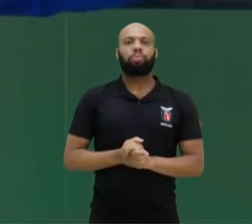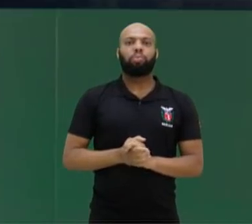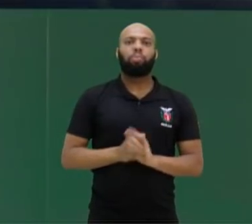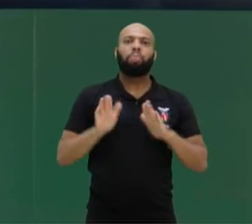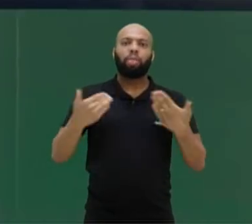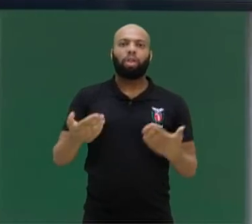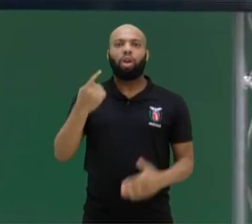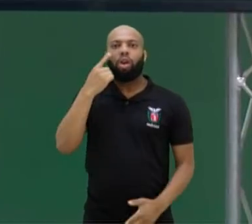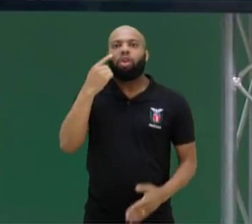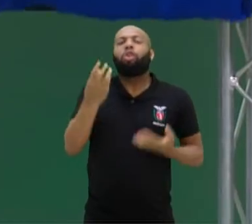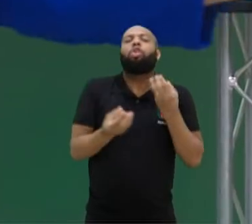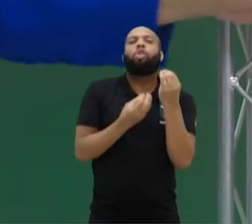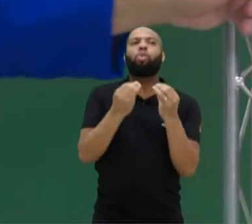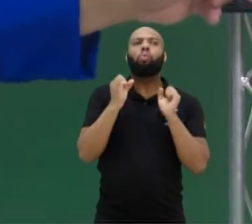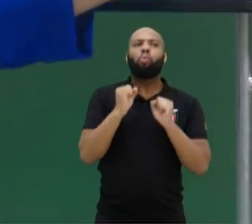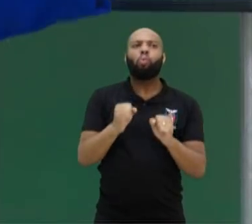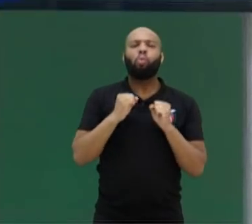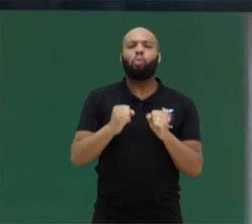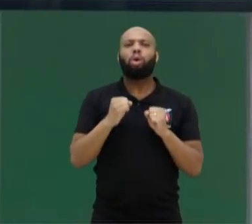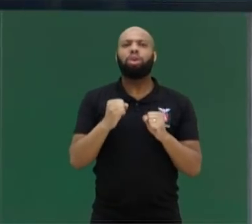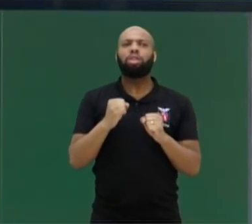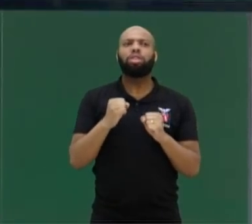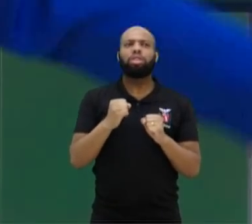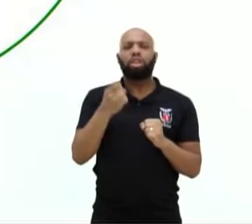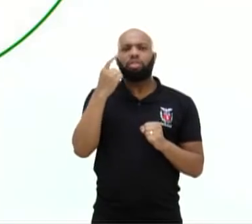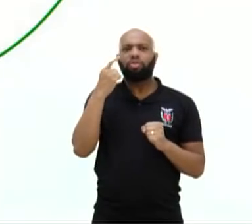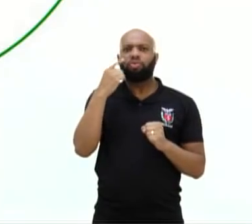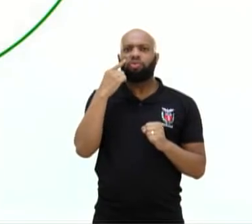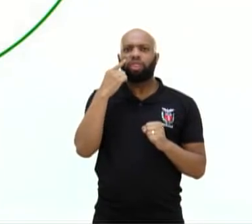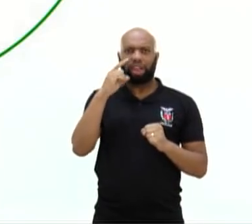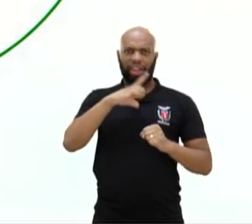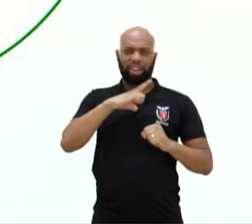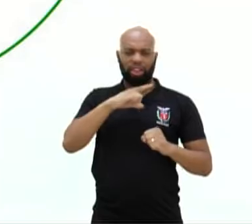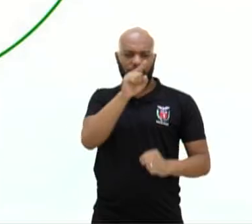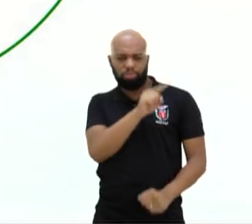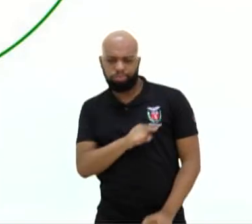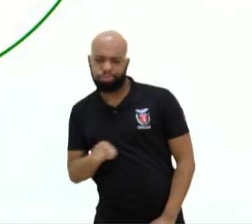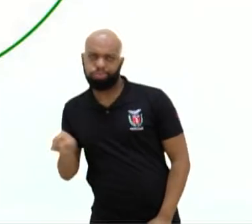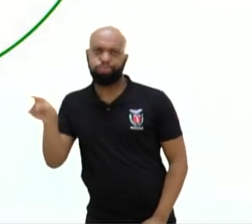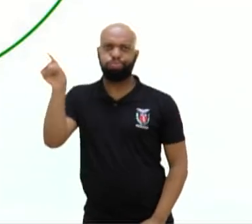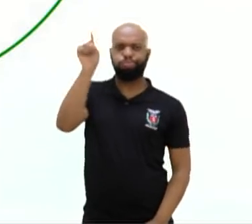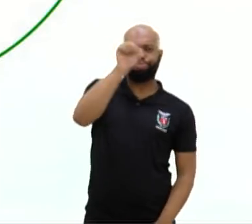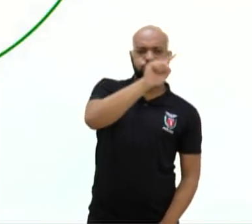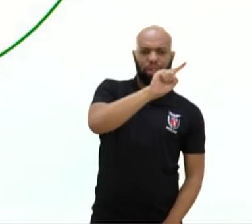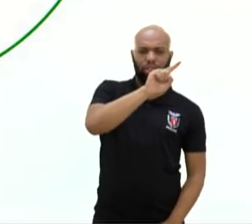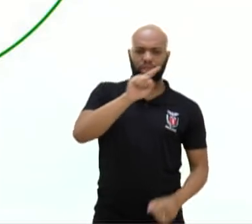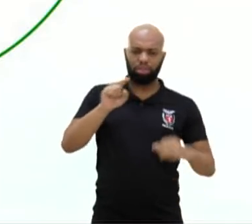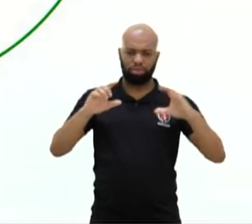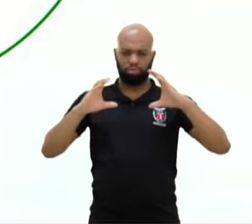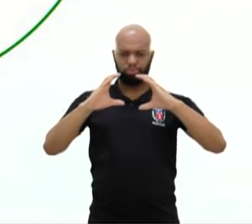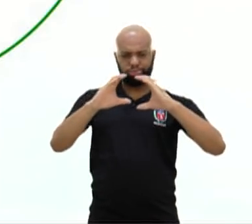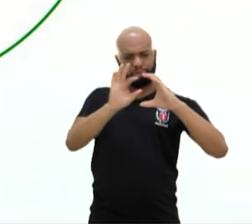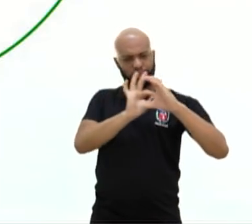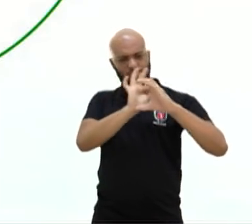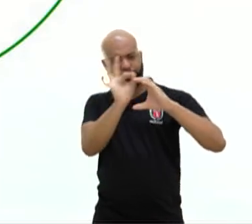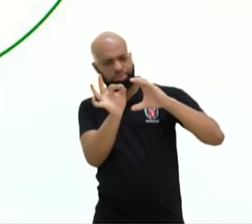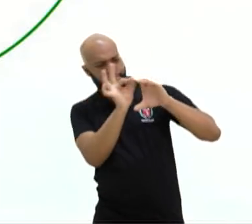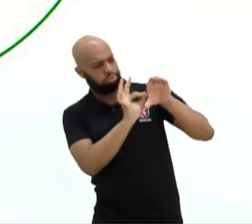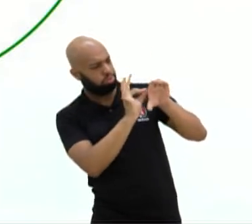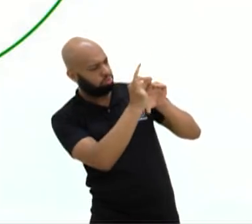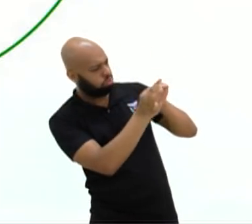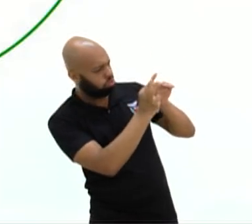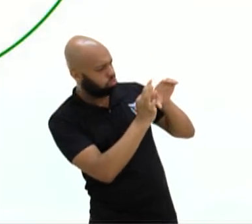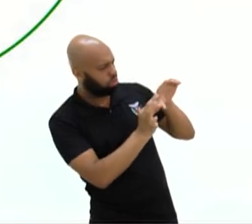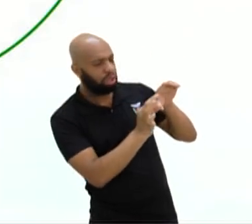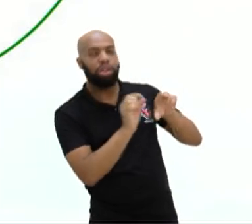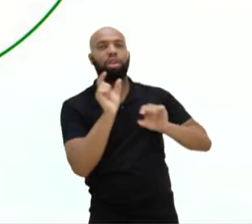pode dimensionar este arco formado pela circunferência, né? O comprimento da circunferência? Vamos lá.